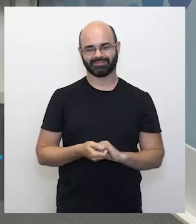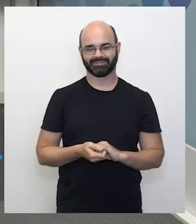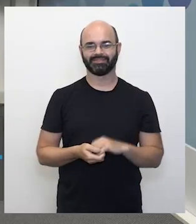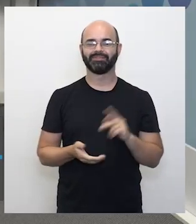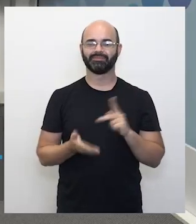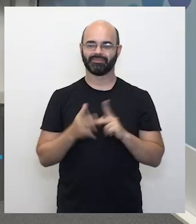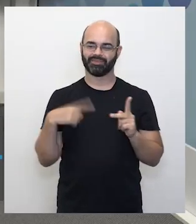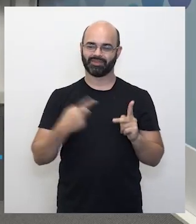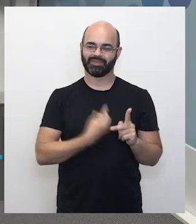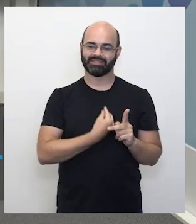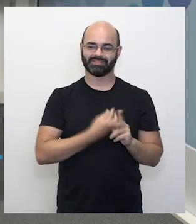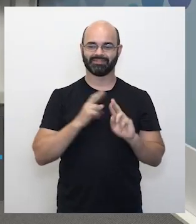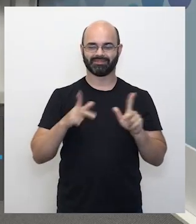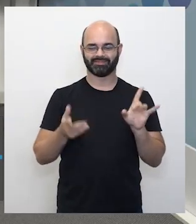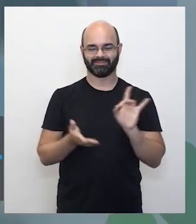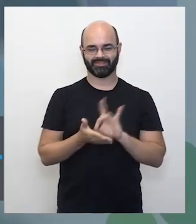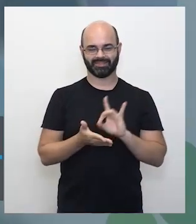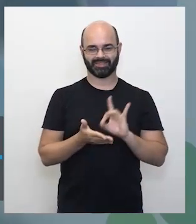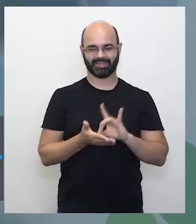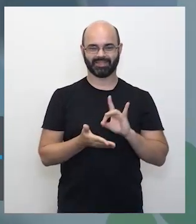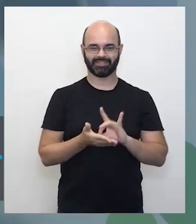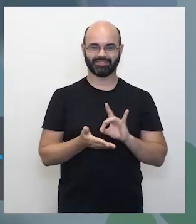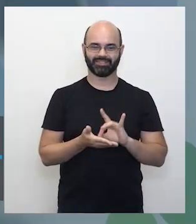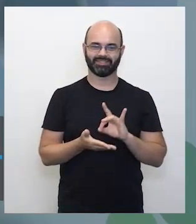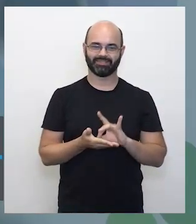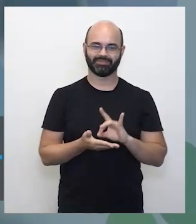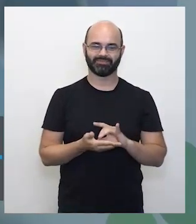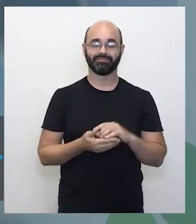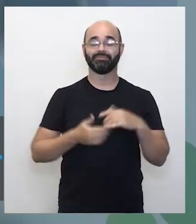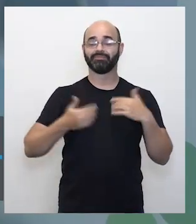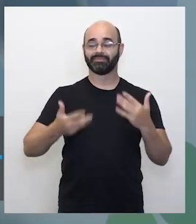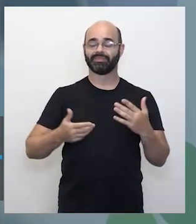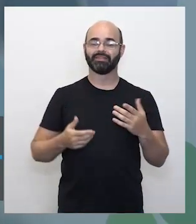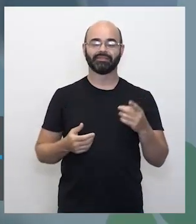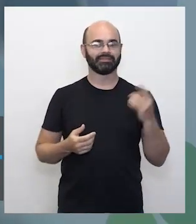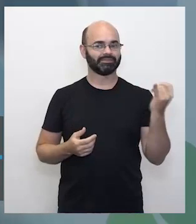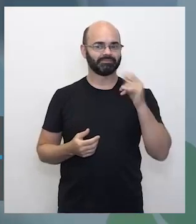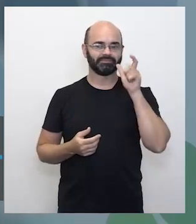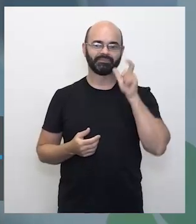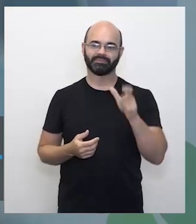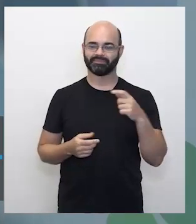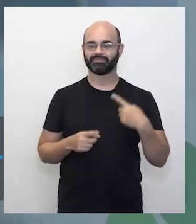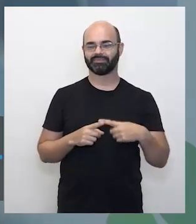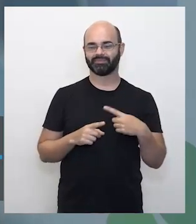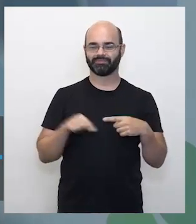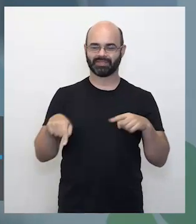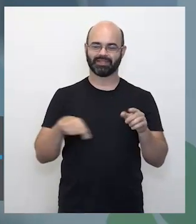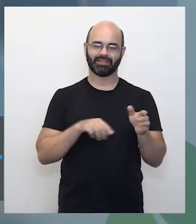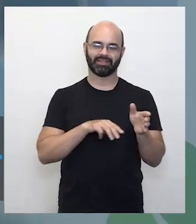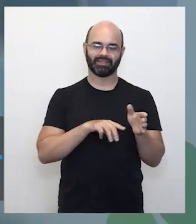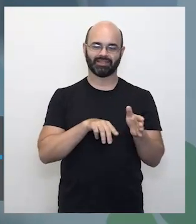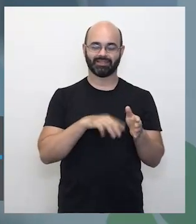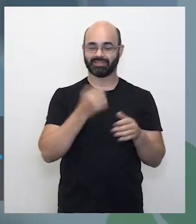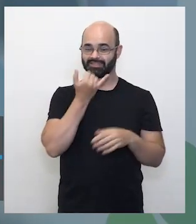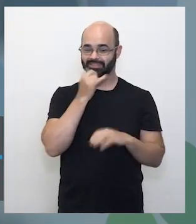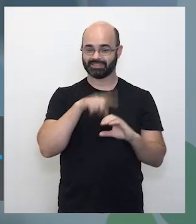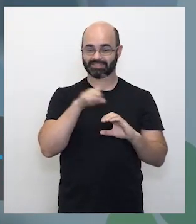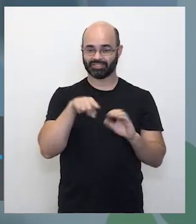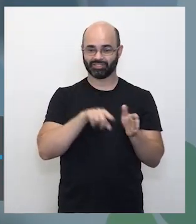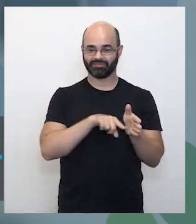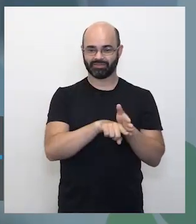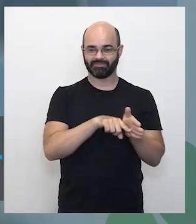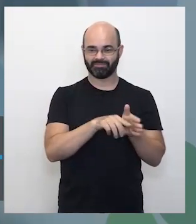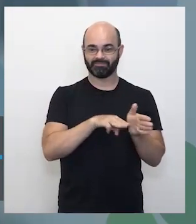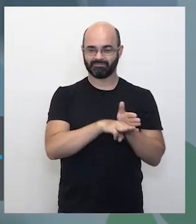nós vivemos, né? E aí, isso é extremamente interessante para dentro dessa metodologia científica que a Fabi